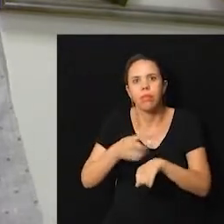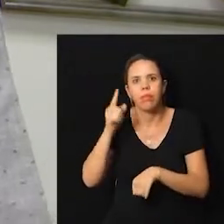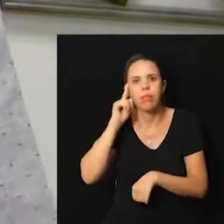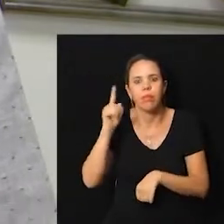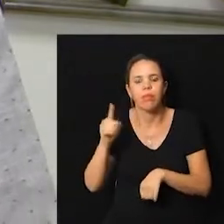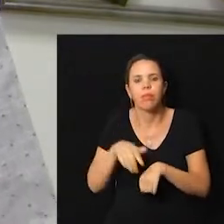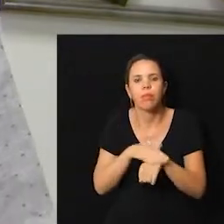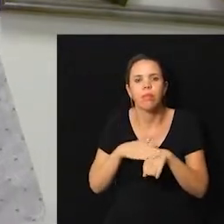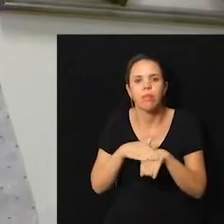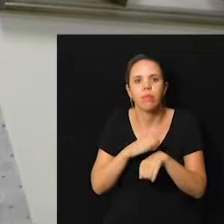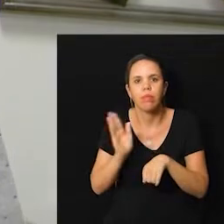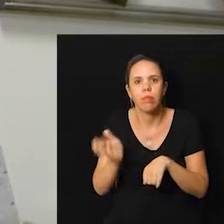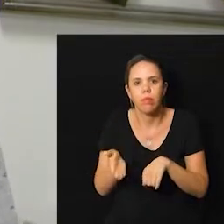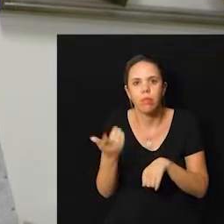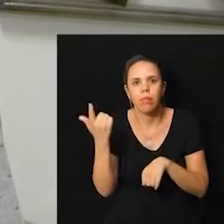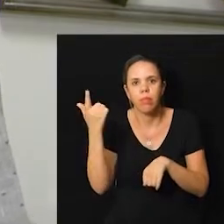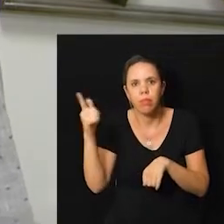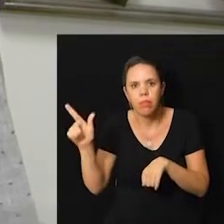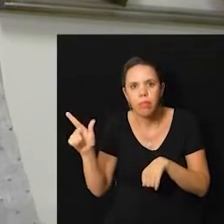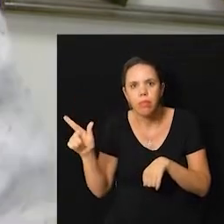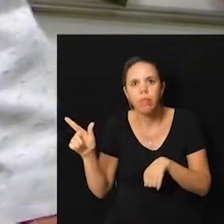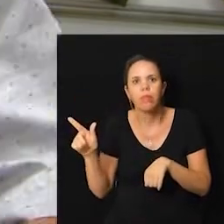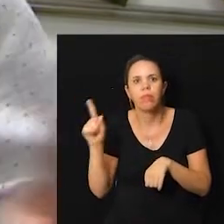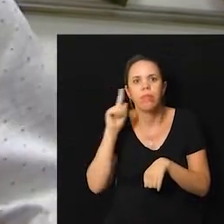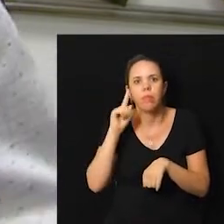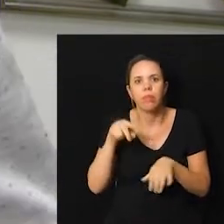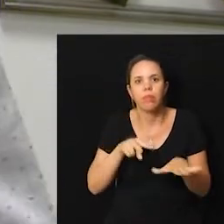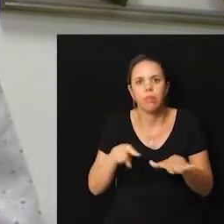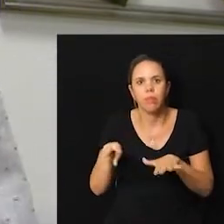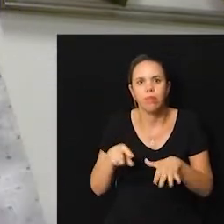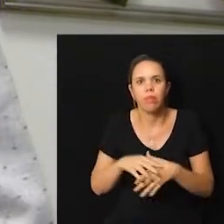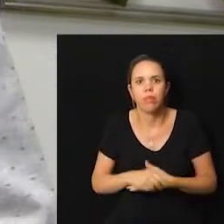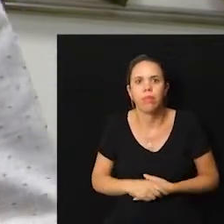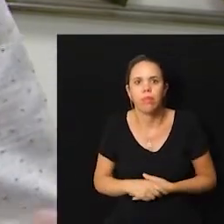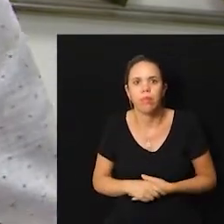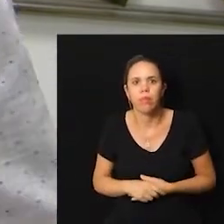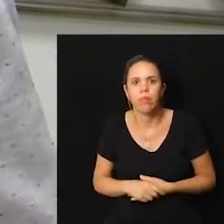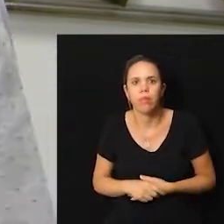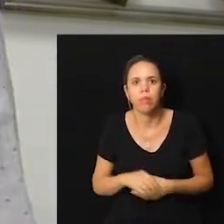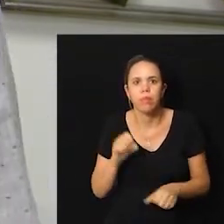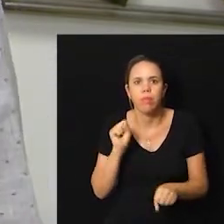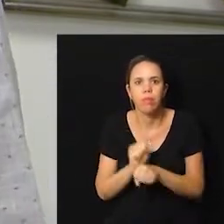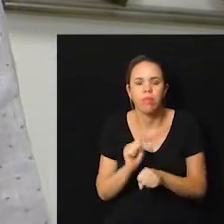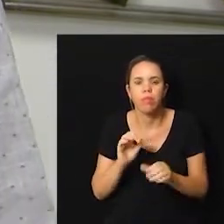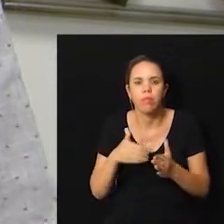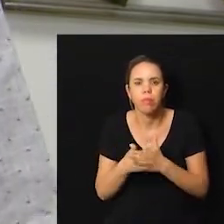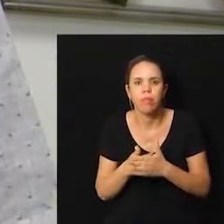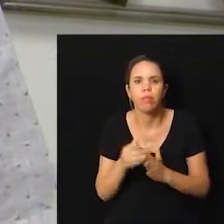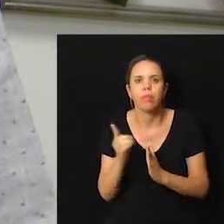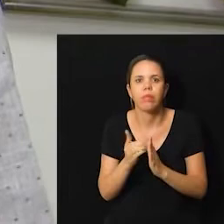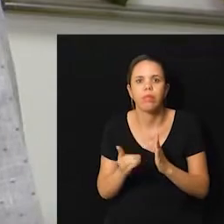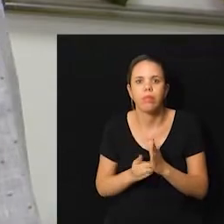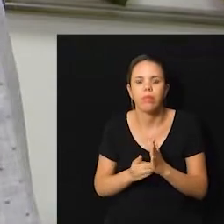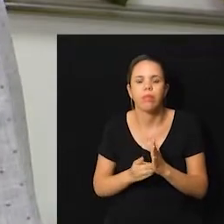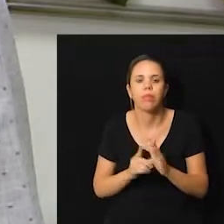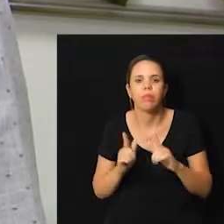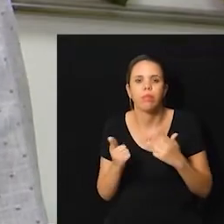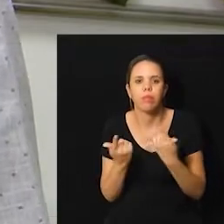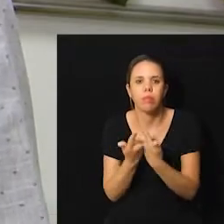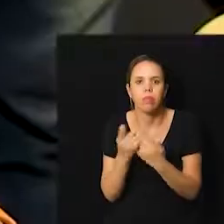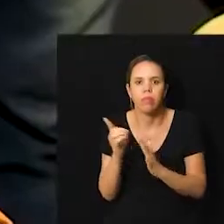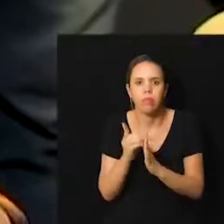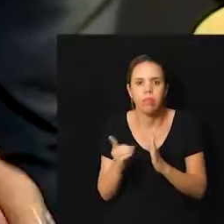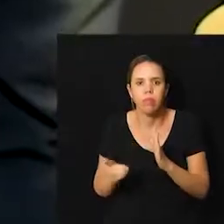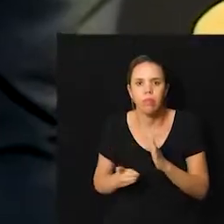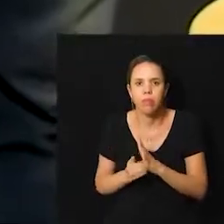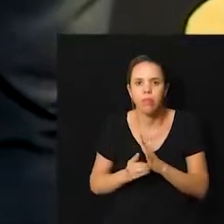prefeito, eu tive ontem o dia inteiro conversando com o prefeito, já conversei outros dias da semana, para que suspendesse esse